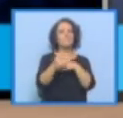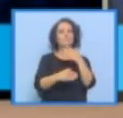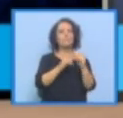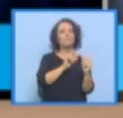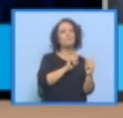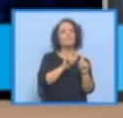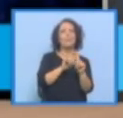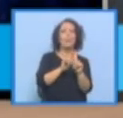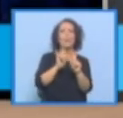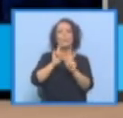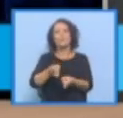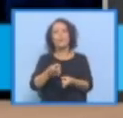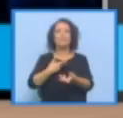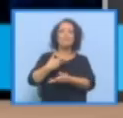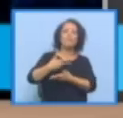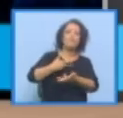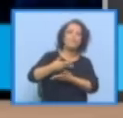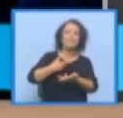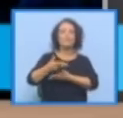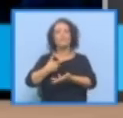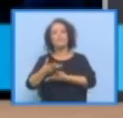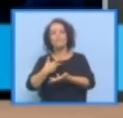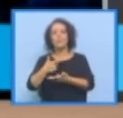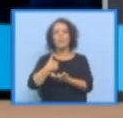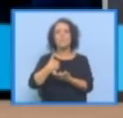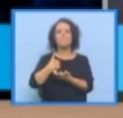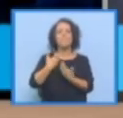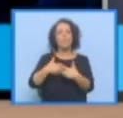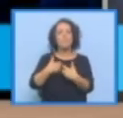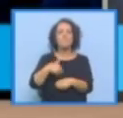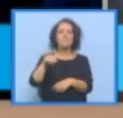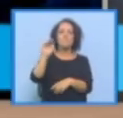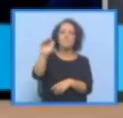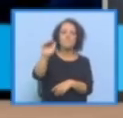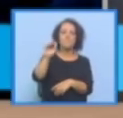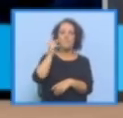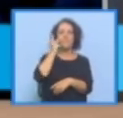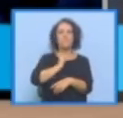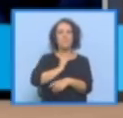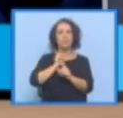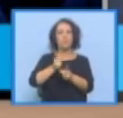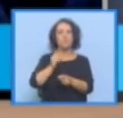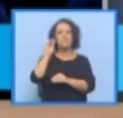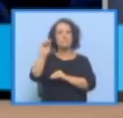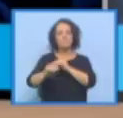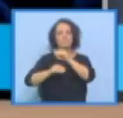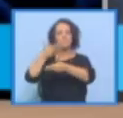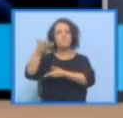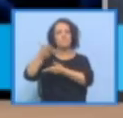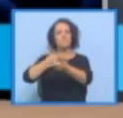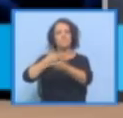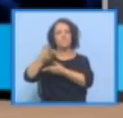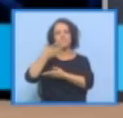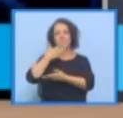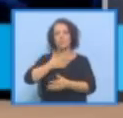informal de ser ele a pessoa que eu pedia conselho, que eu partilhava a minha vida. E marcou-me para